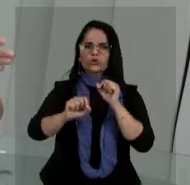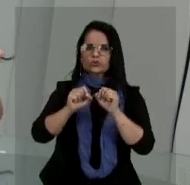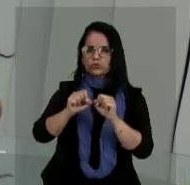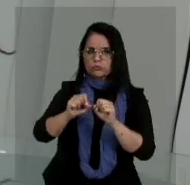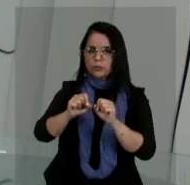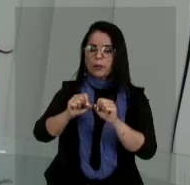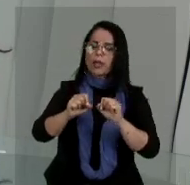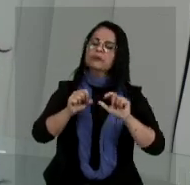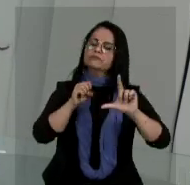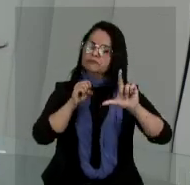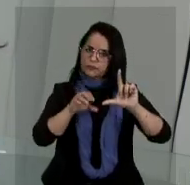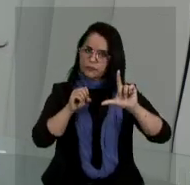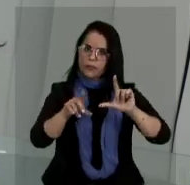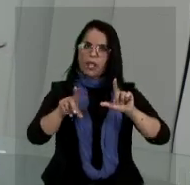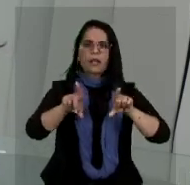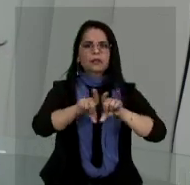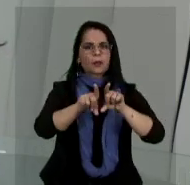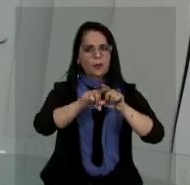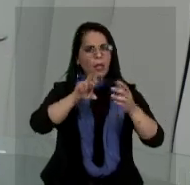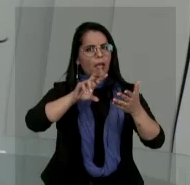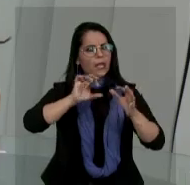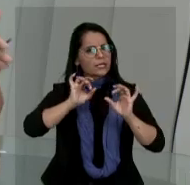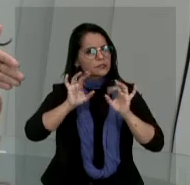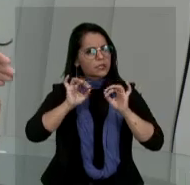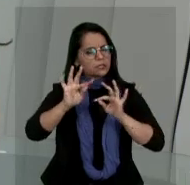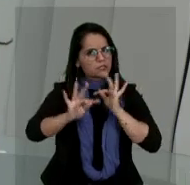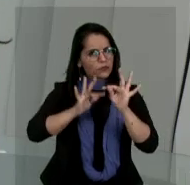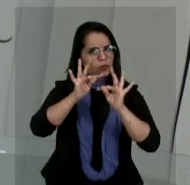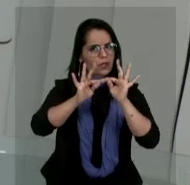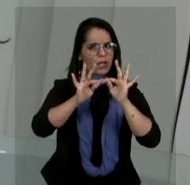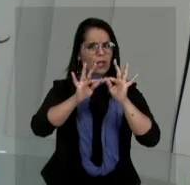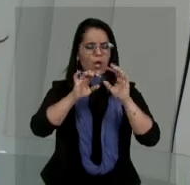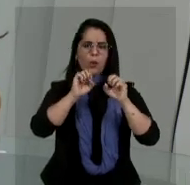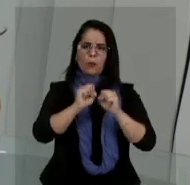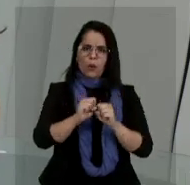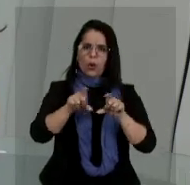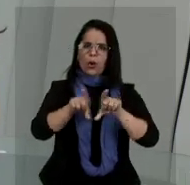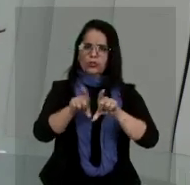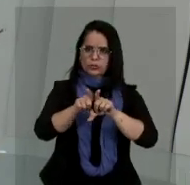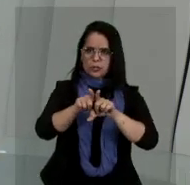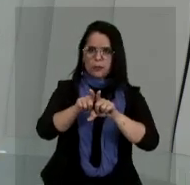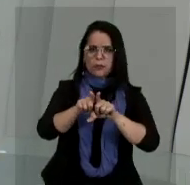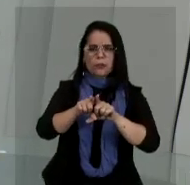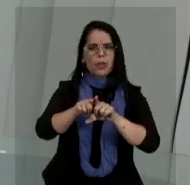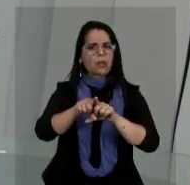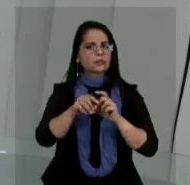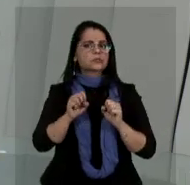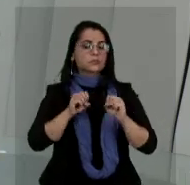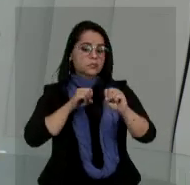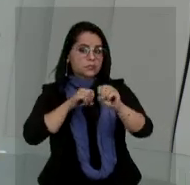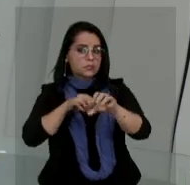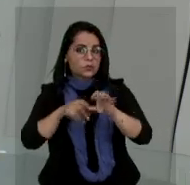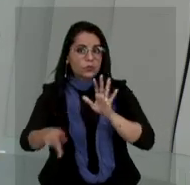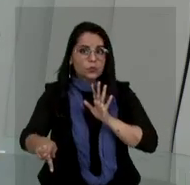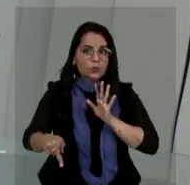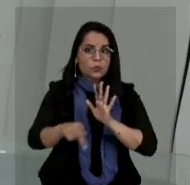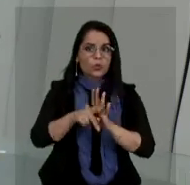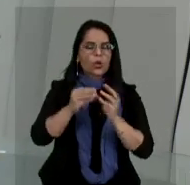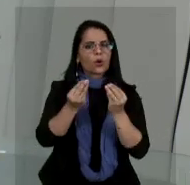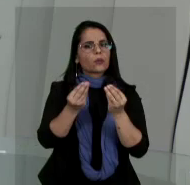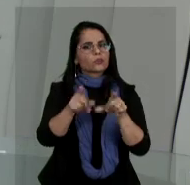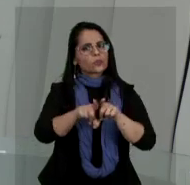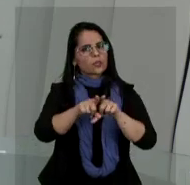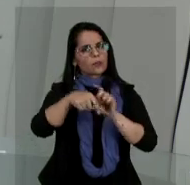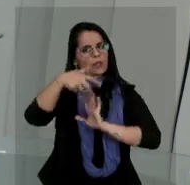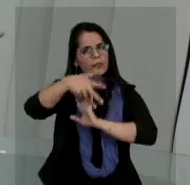tanto no bacharelado para tradução e interpretação, quanto na licenciatura, que é para o ensino da Libras